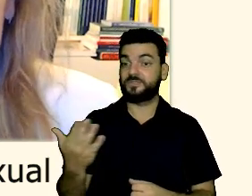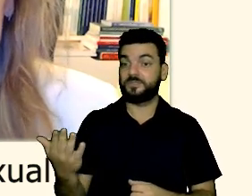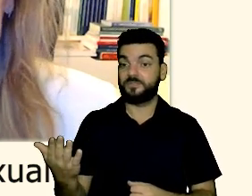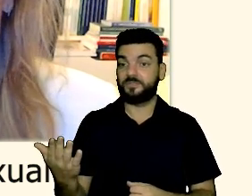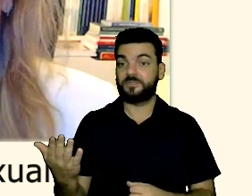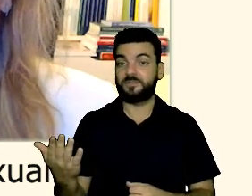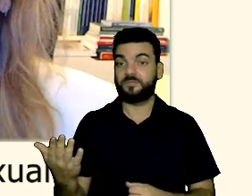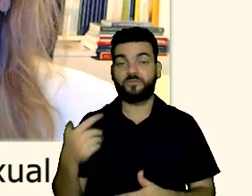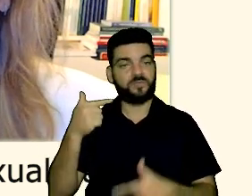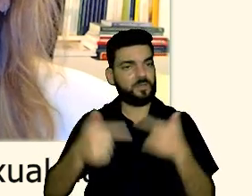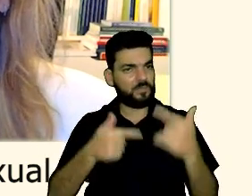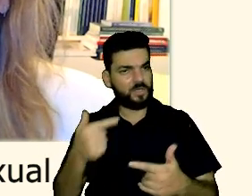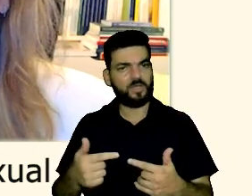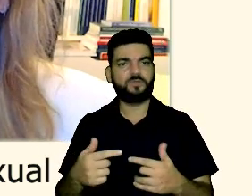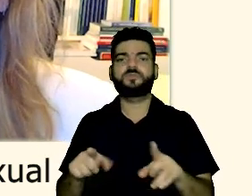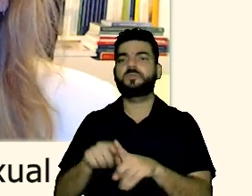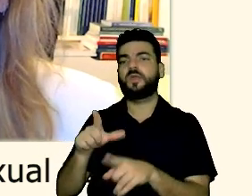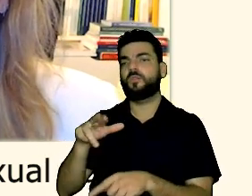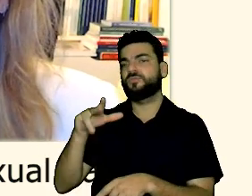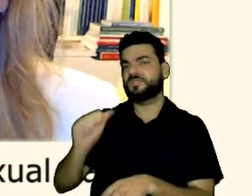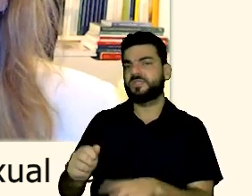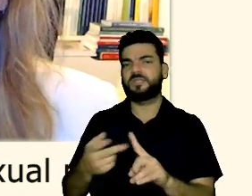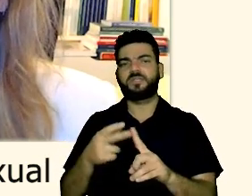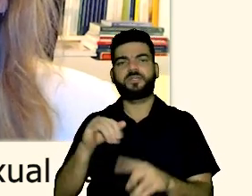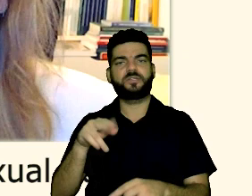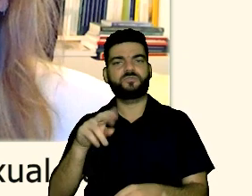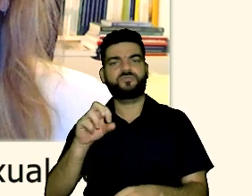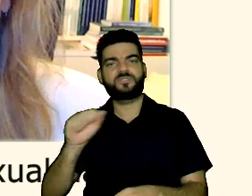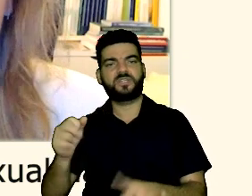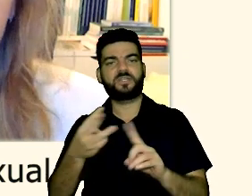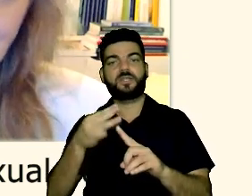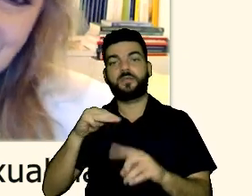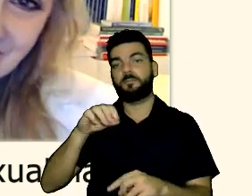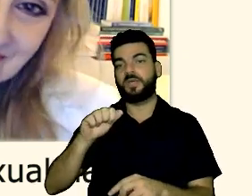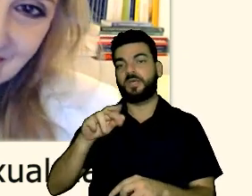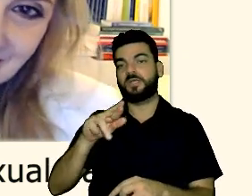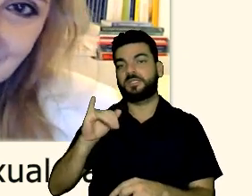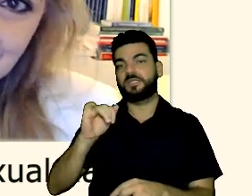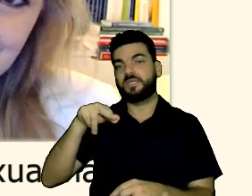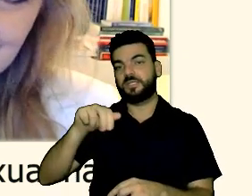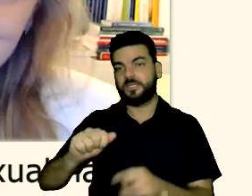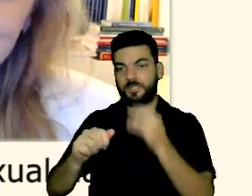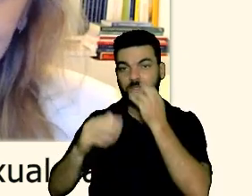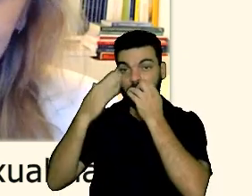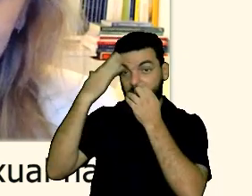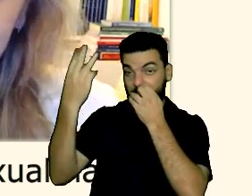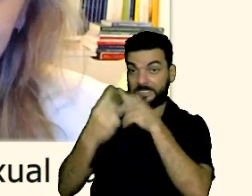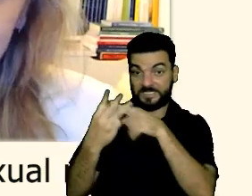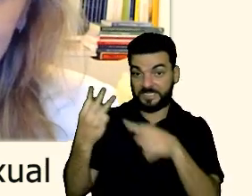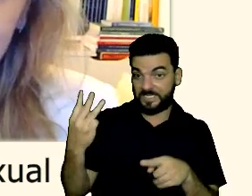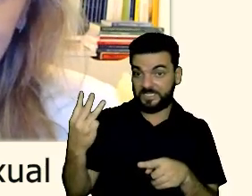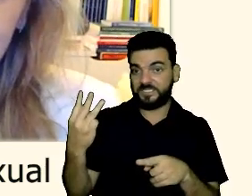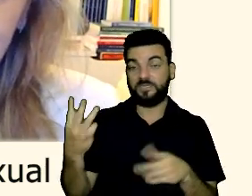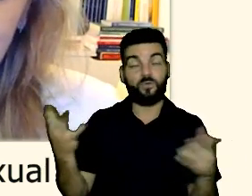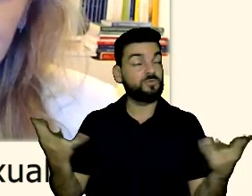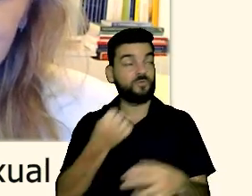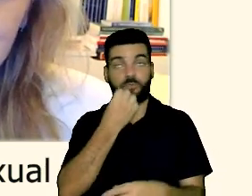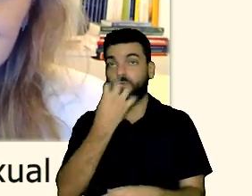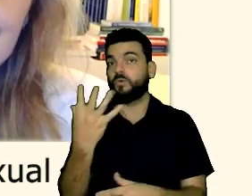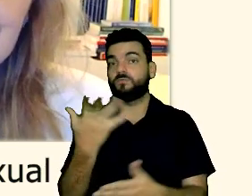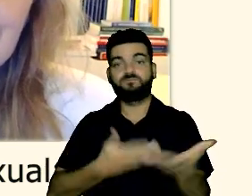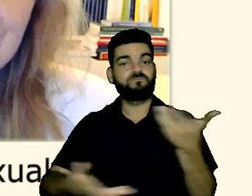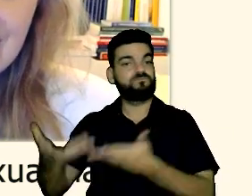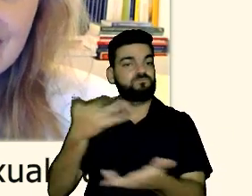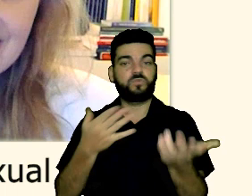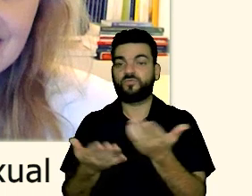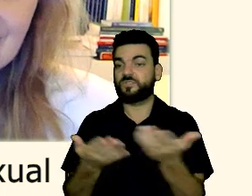Ana falou aqui. Então, eu queria agradecer imensamente pela presença da doutora Luciana,